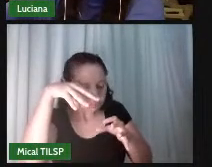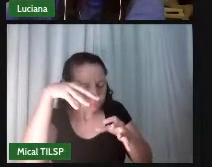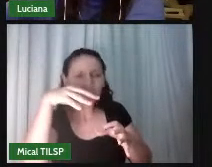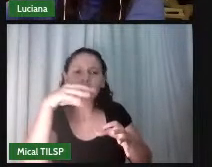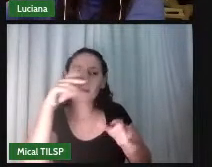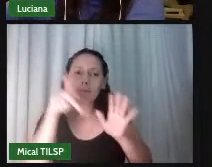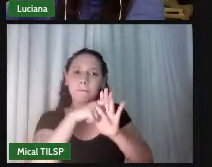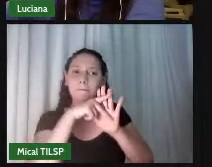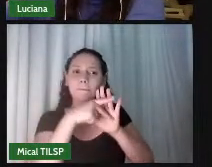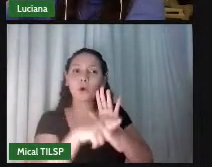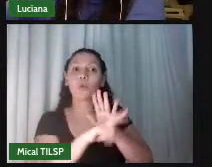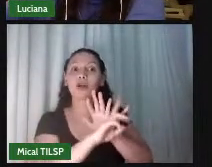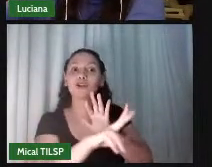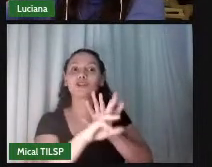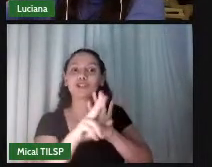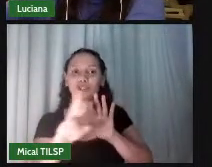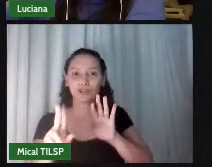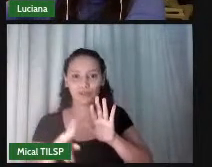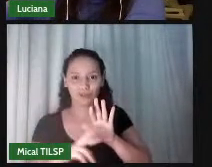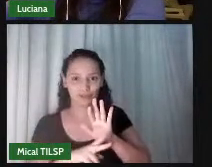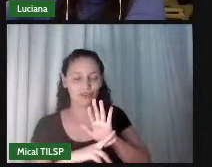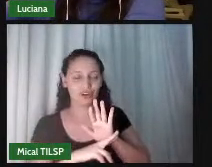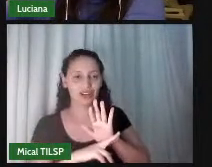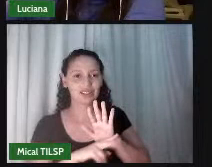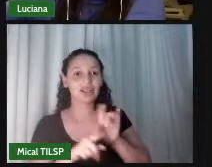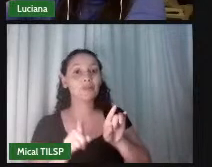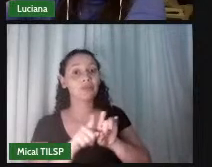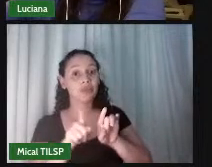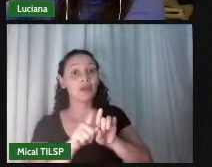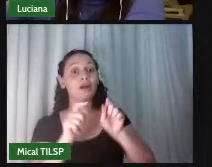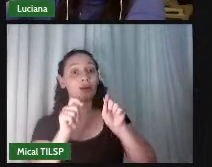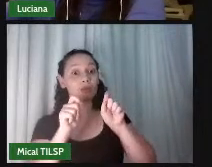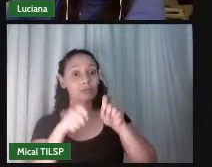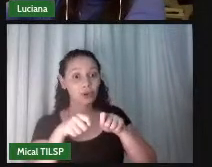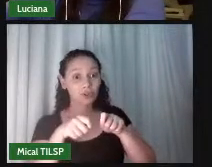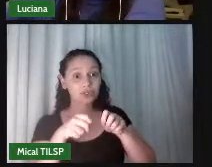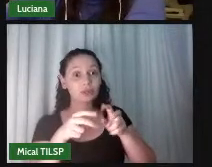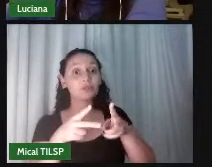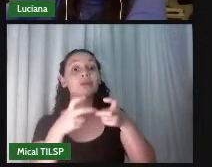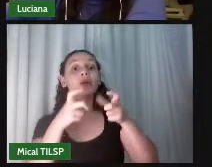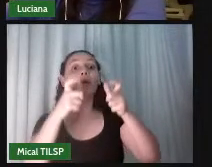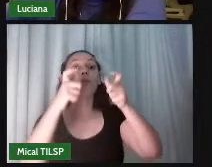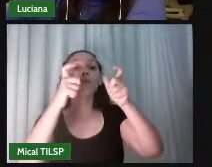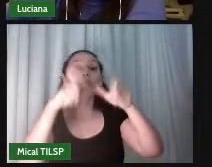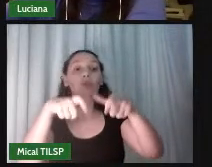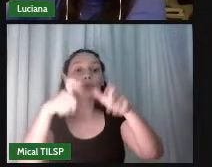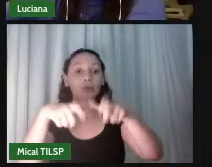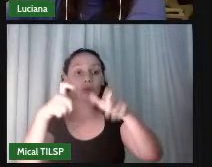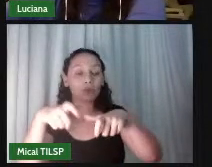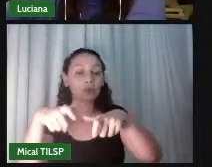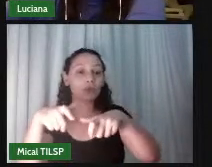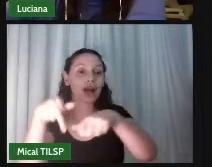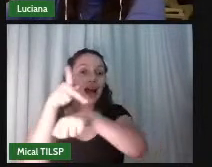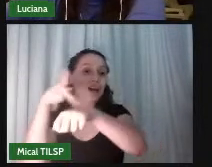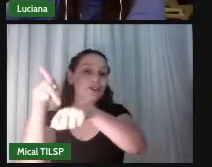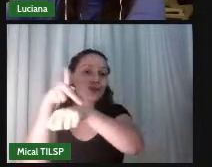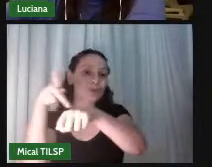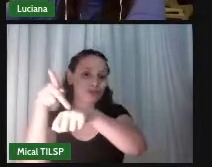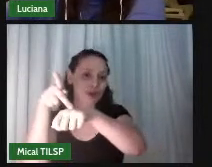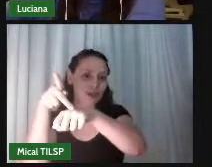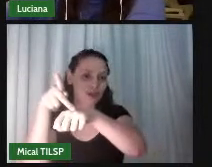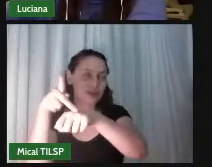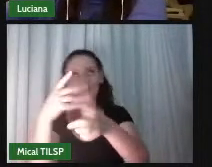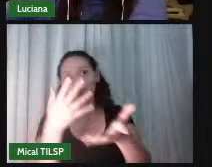outra, tá? E ela pode até identificar, de repente, o país ou a região onde a pessoa fez uma restauração. Porque, por exemplo, aqui no Brasil, a gente não